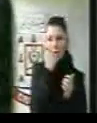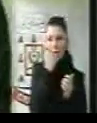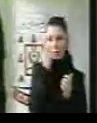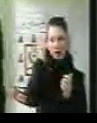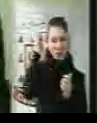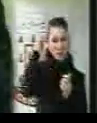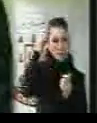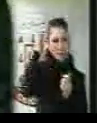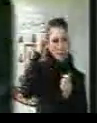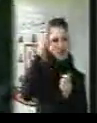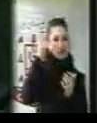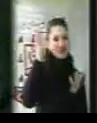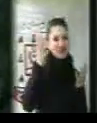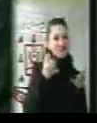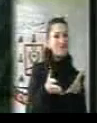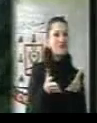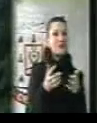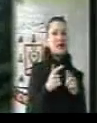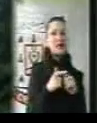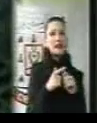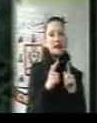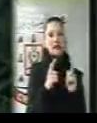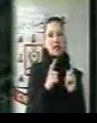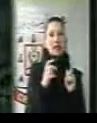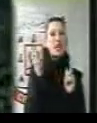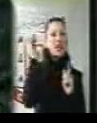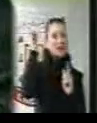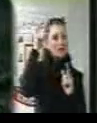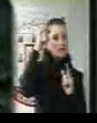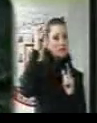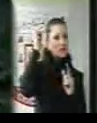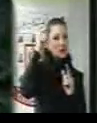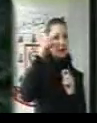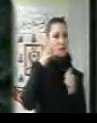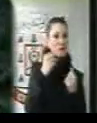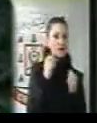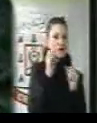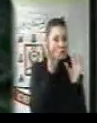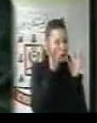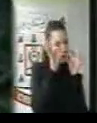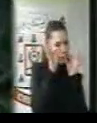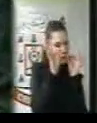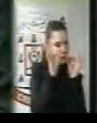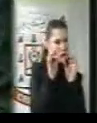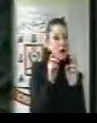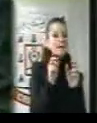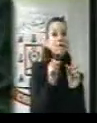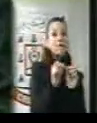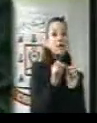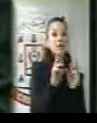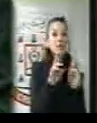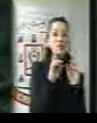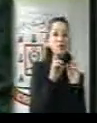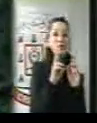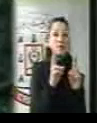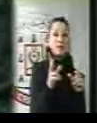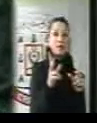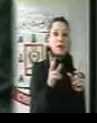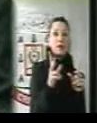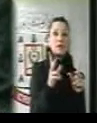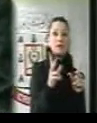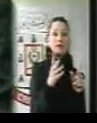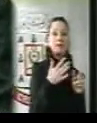sinalização de uns tempos para cá, até a sinalização, são um detalhezinho que faz a grande diferença. Então a minha pergunta e o meu